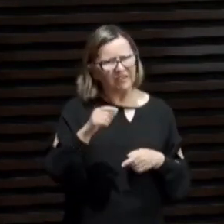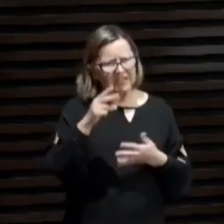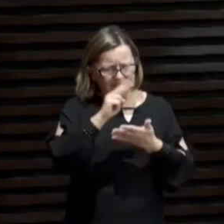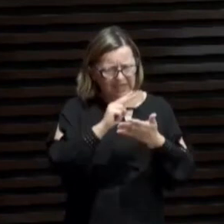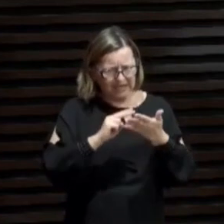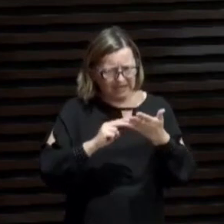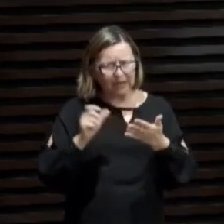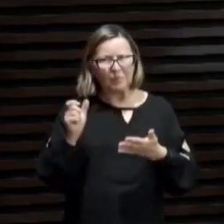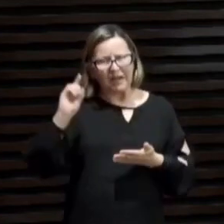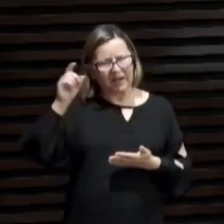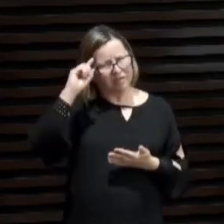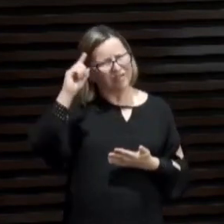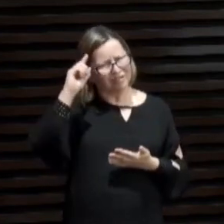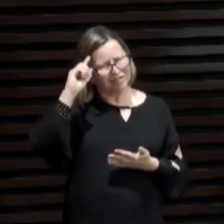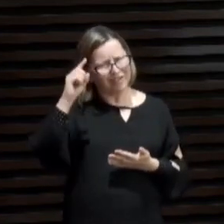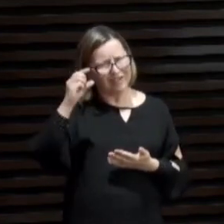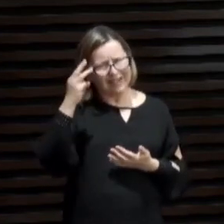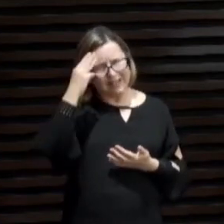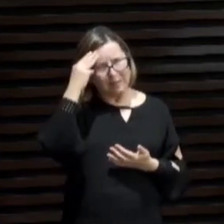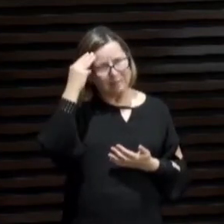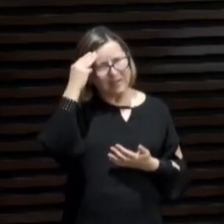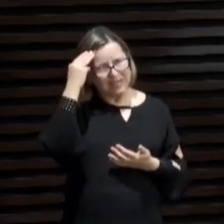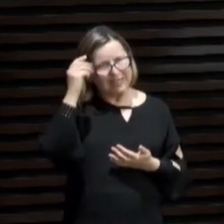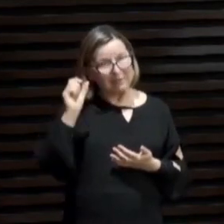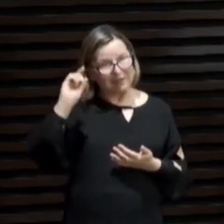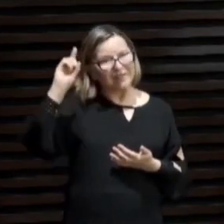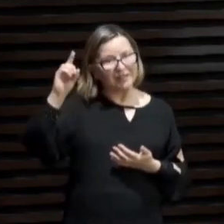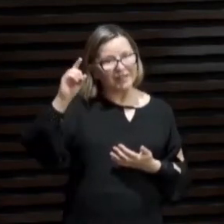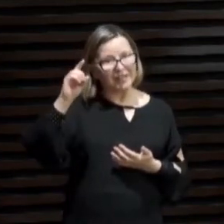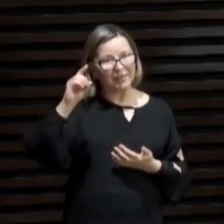noite? Então cuidado com a sua oração.